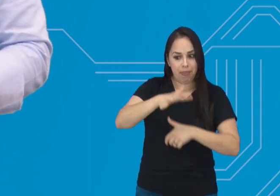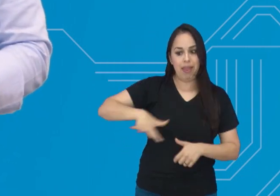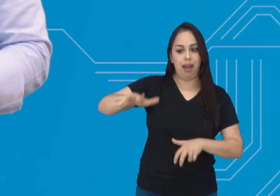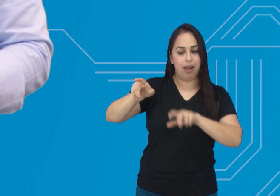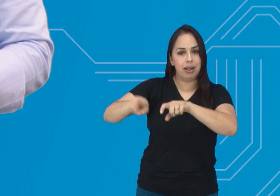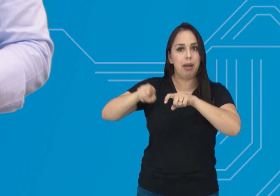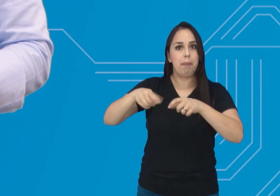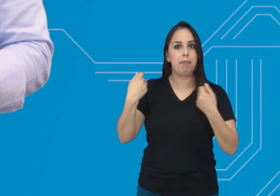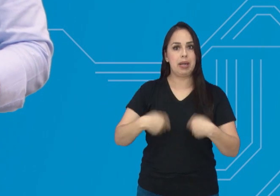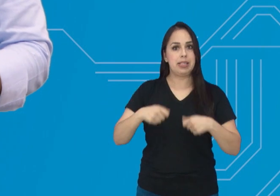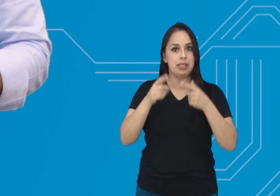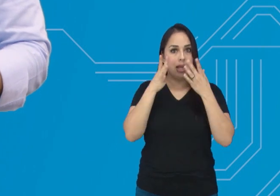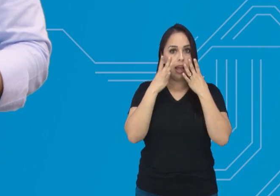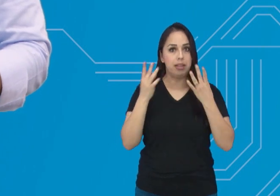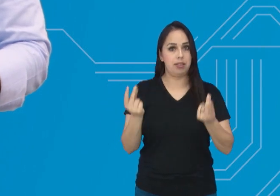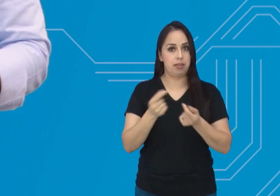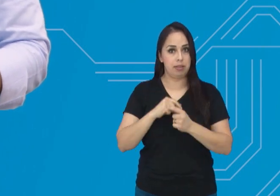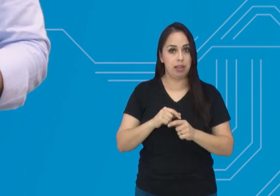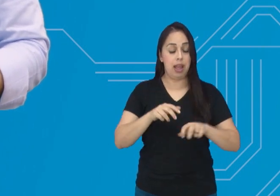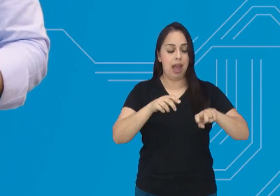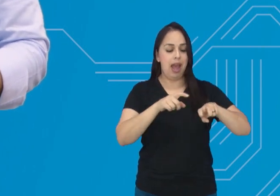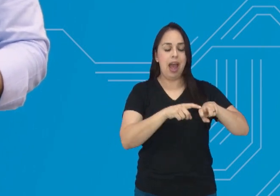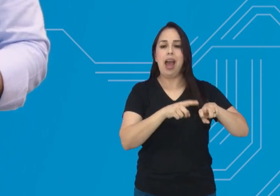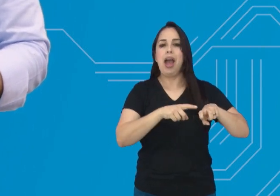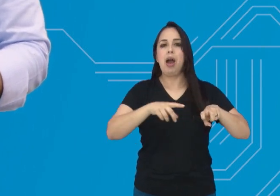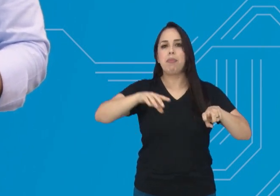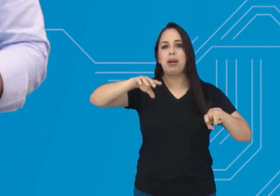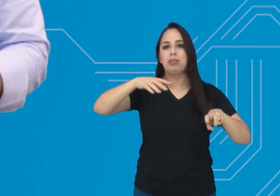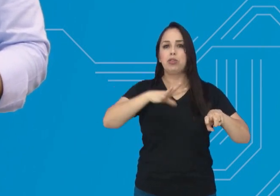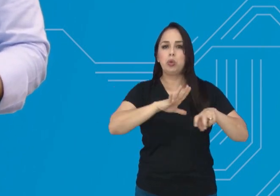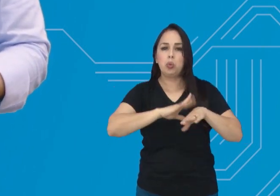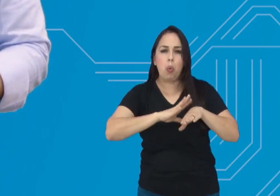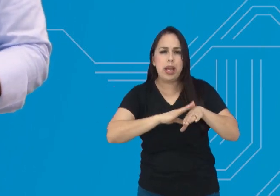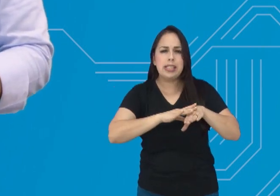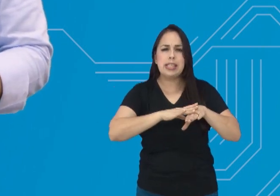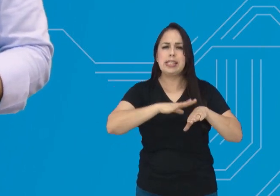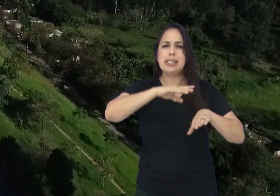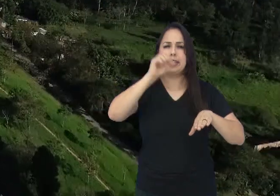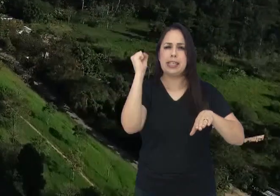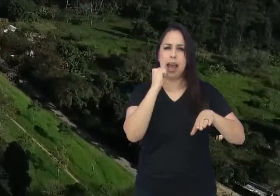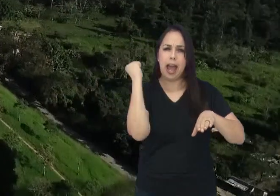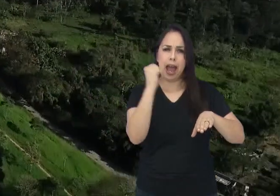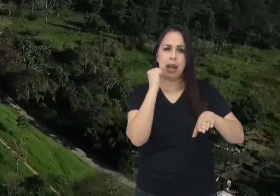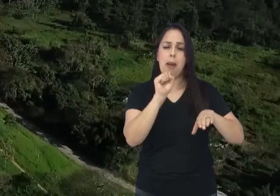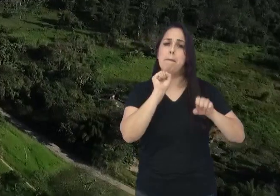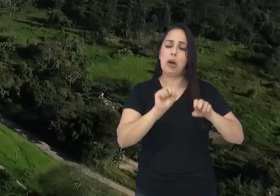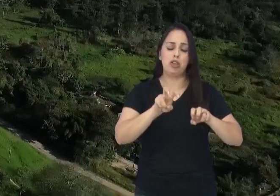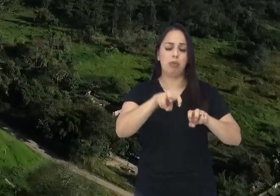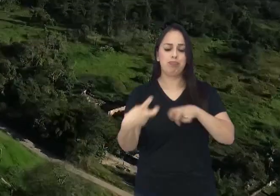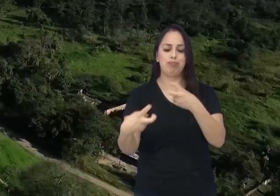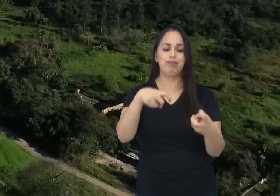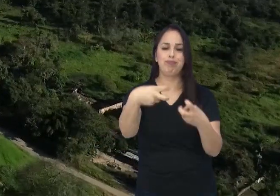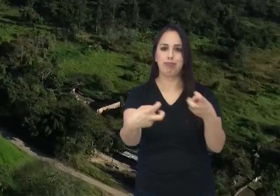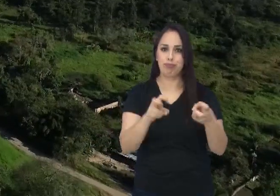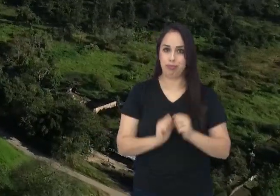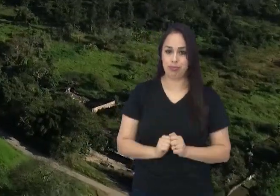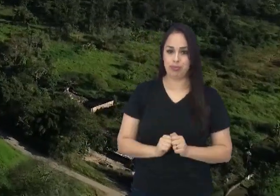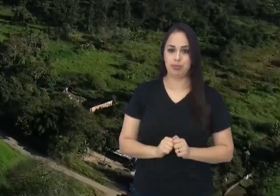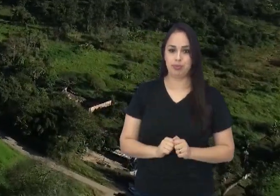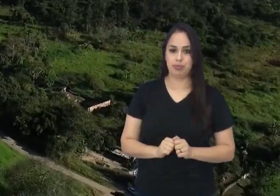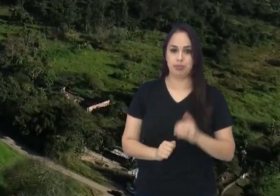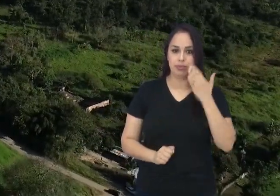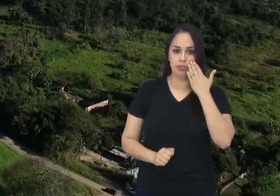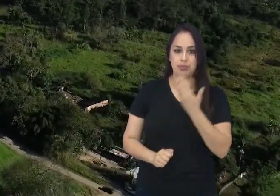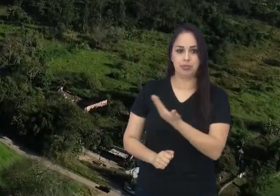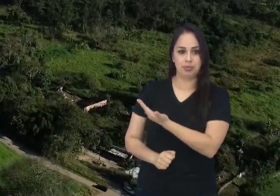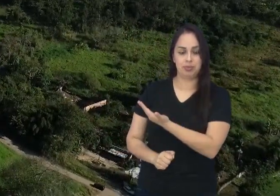ficar atento, já que estamos falando de uma doença séria que pode levar ao abate dos animais. O estado de São Paulo faz parte dos 11